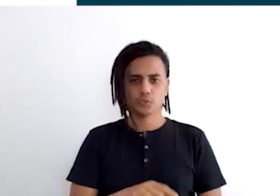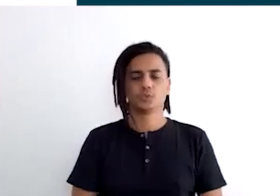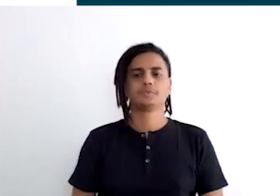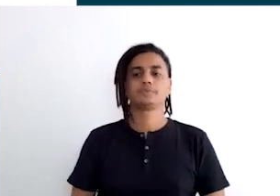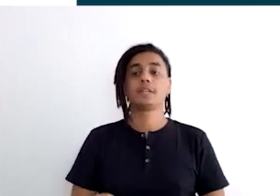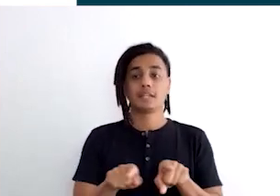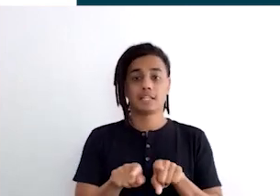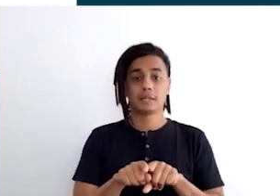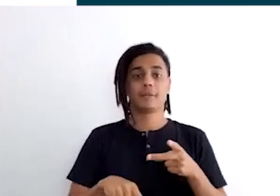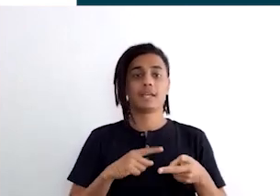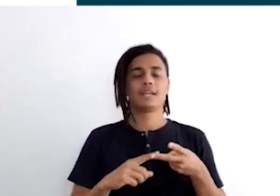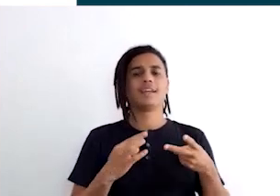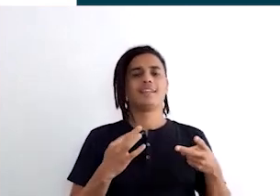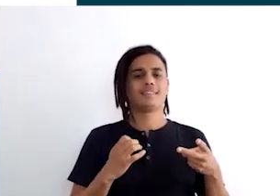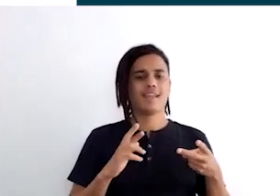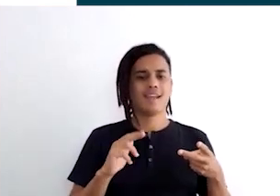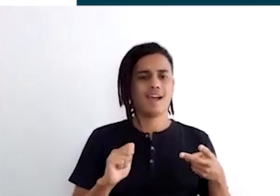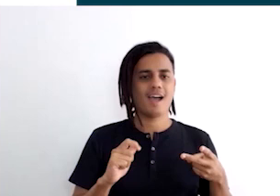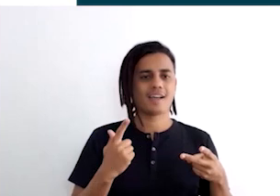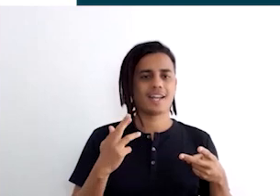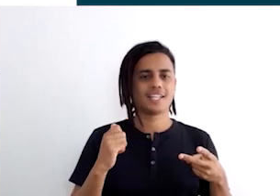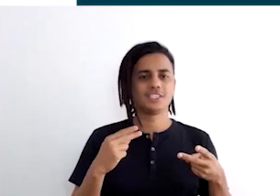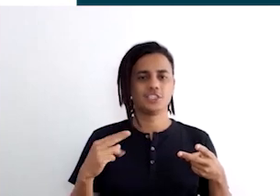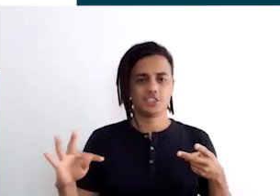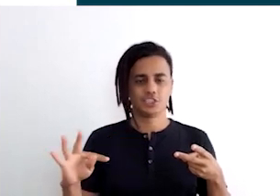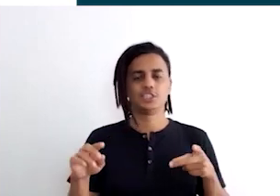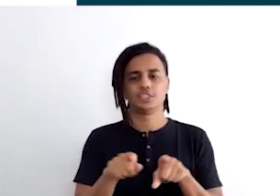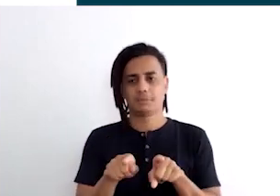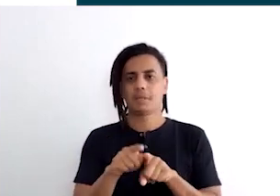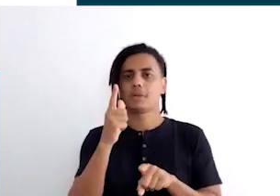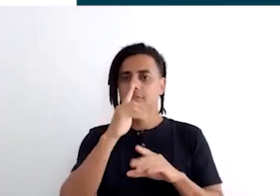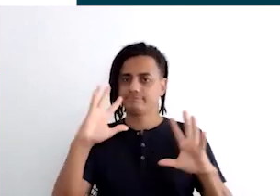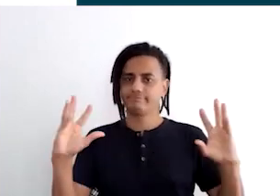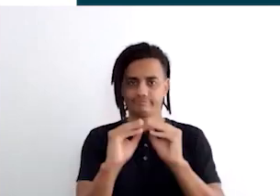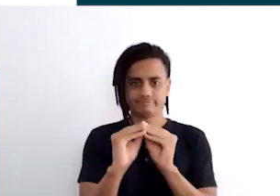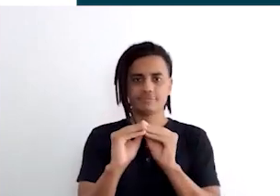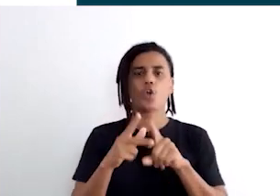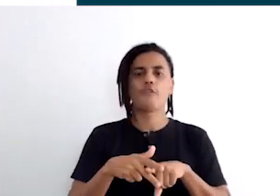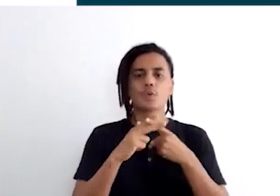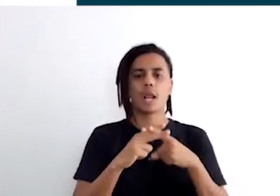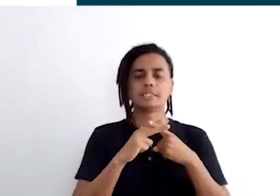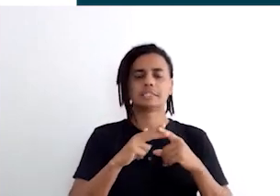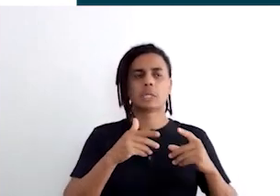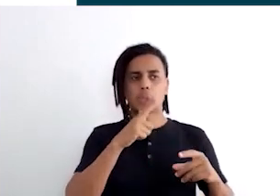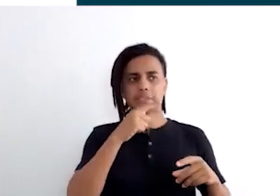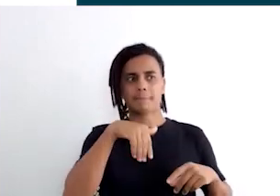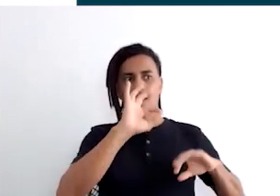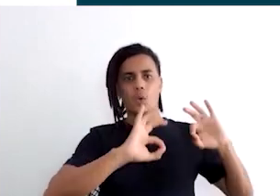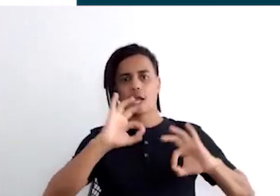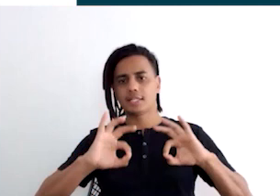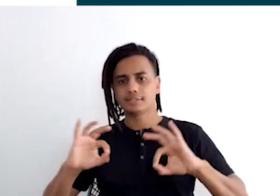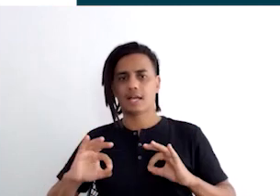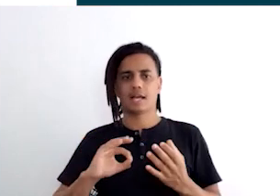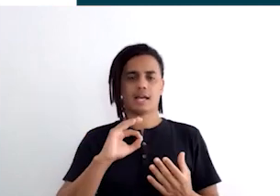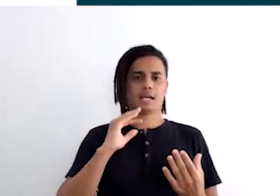o TerraGrant para ajudar a juntar isso, né? Para tornar a gerência de configuração um pouco mais organizada, né, com hierarquias de pastas, isolamento